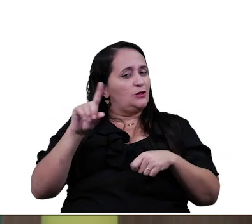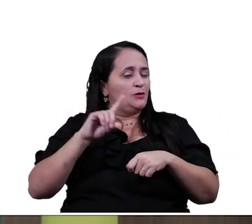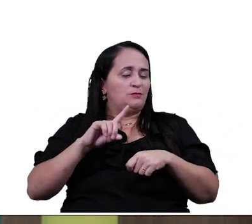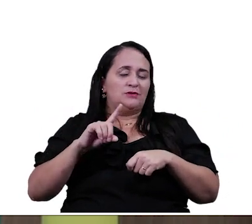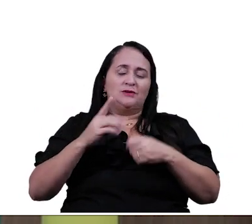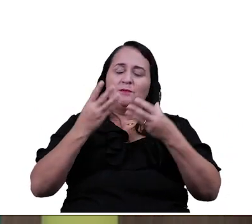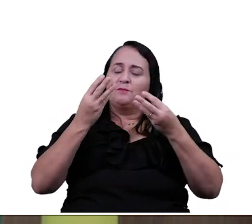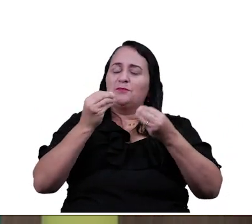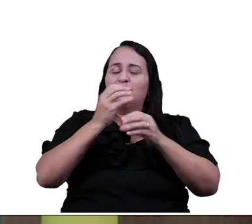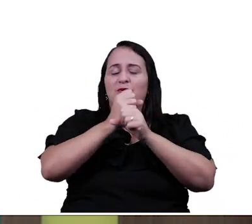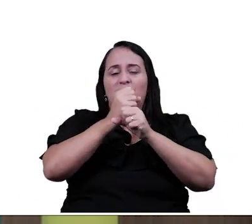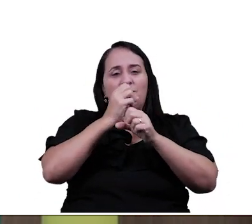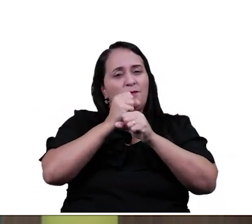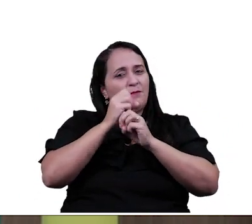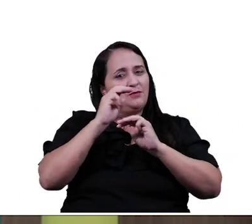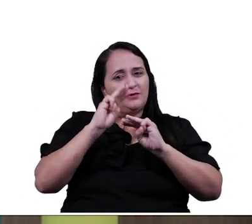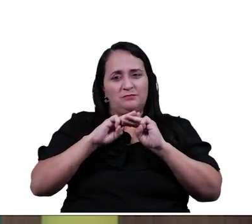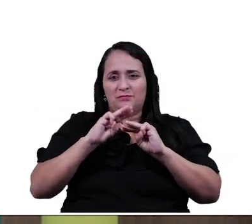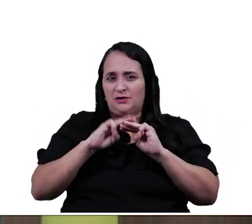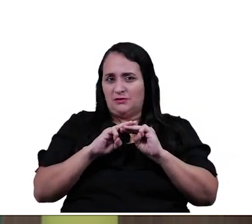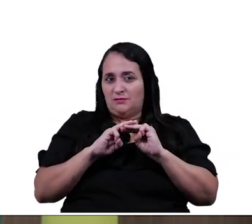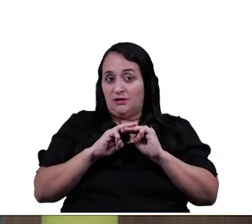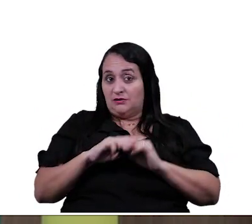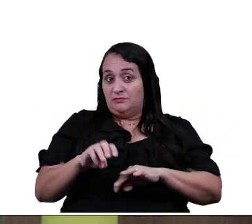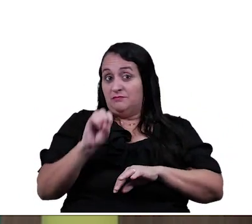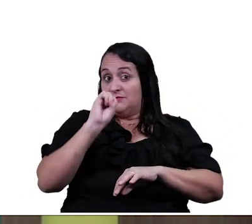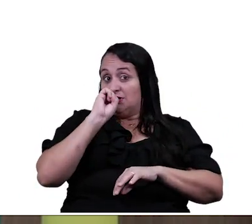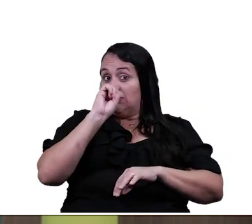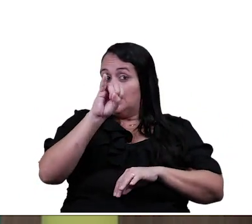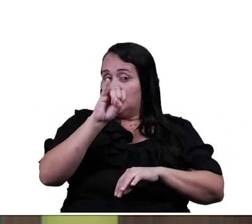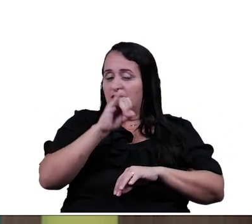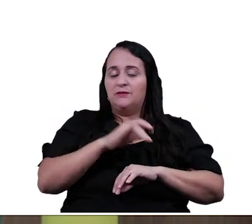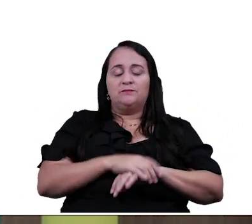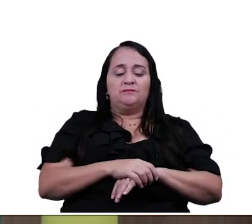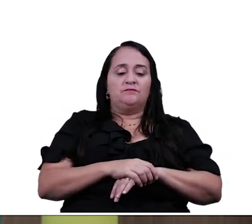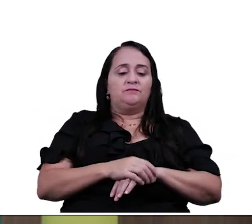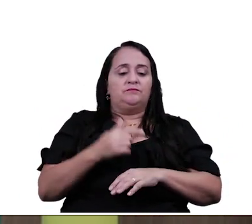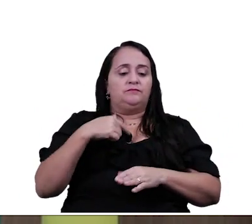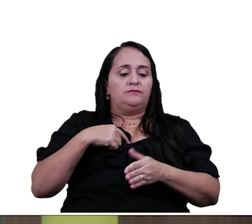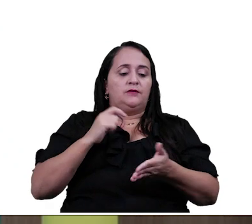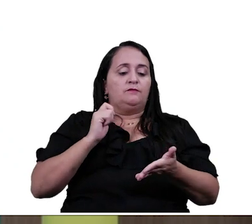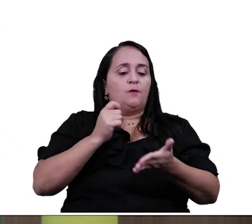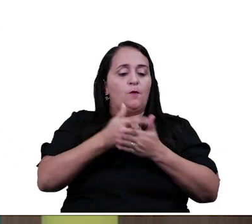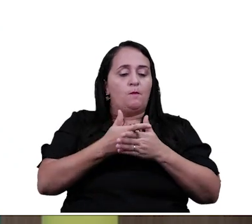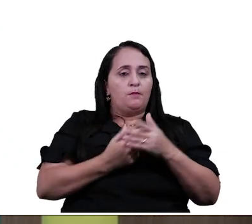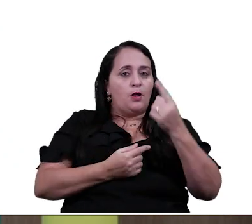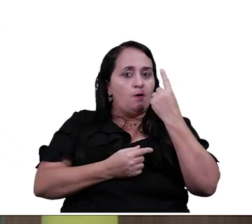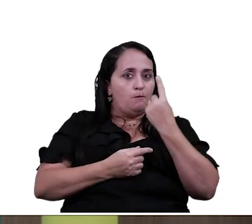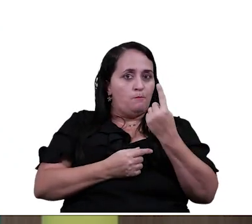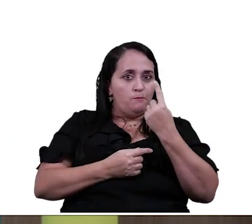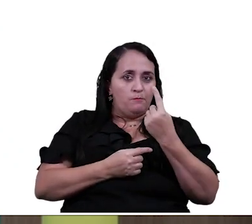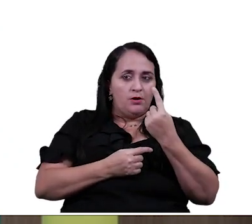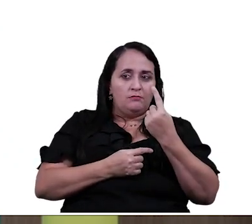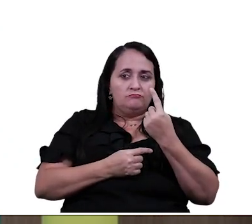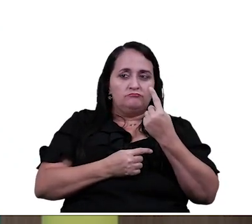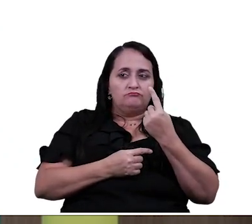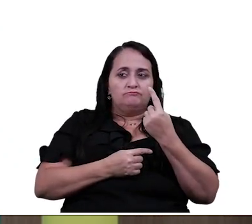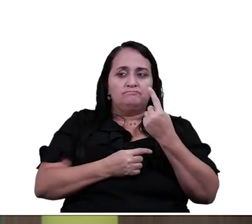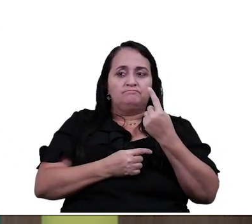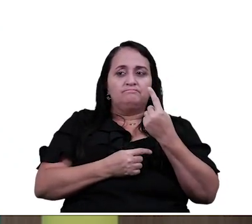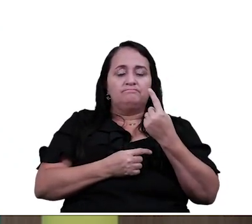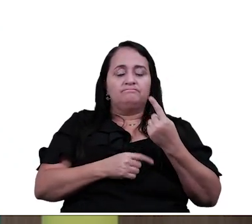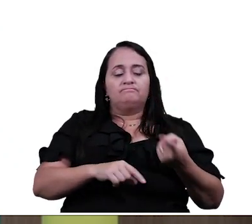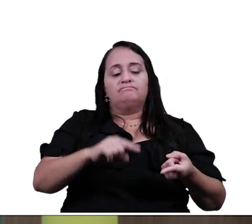né? Observe aqui comigo. Se eu comprar uma garrafa, eu vou pagar 3, mas também não vai atender a